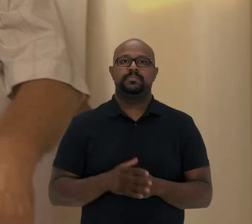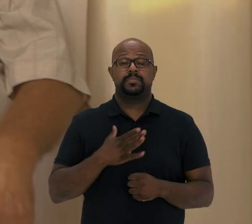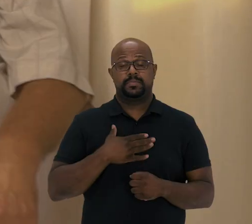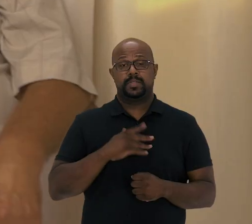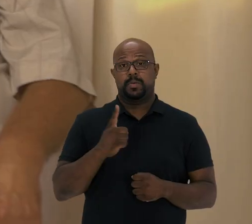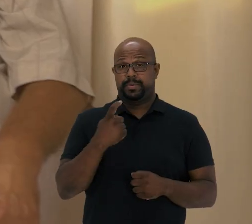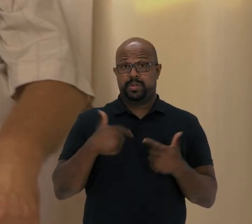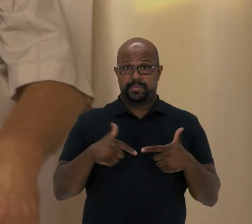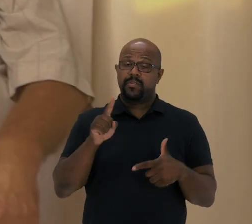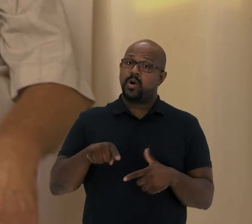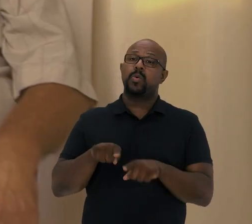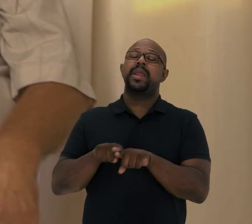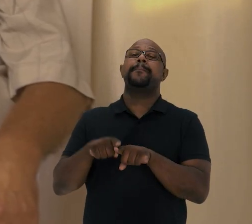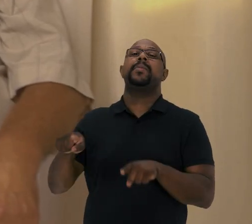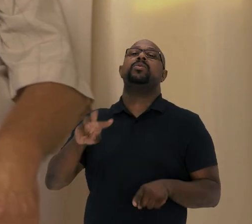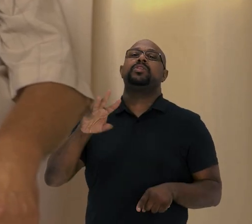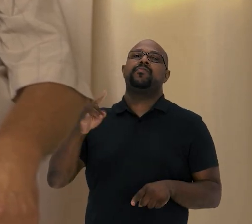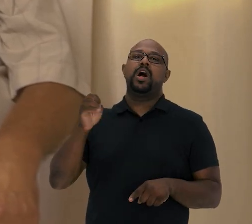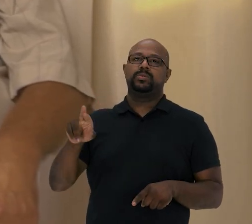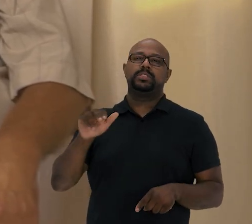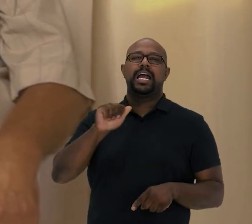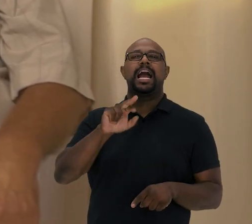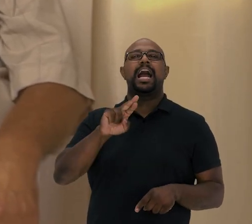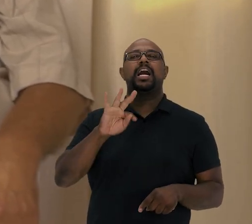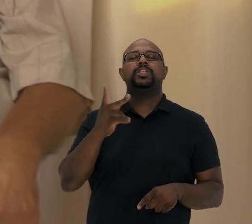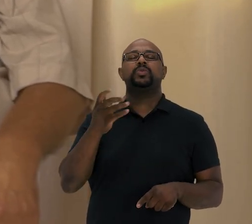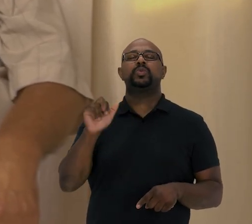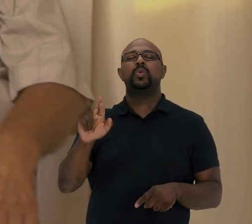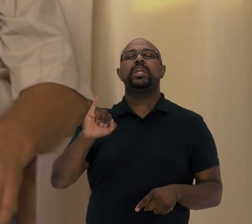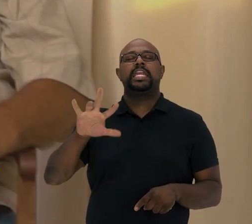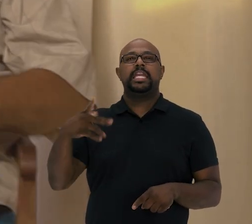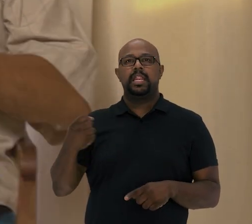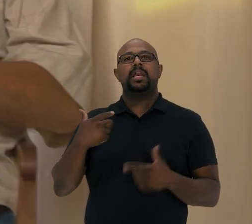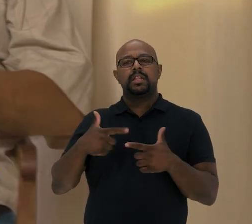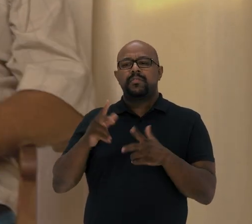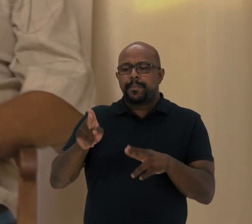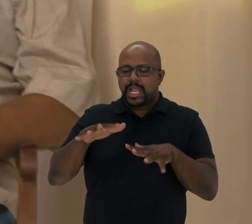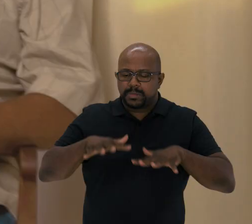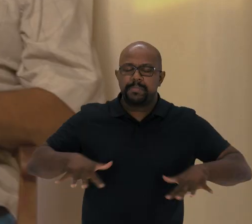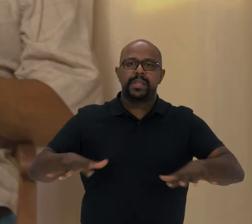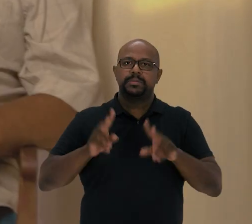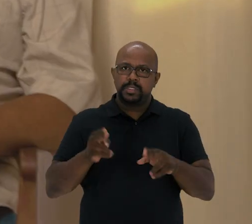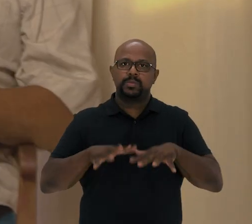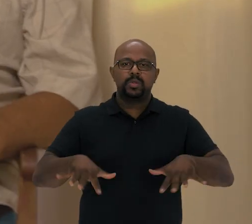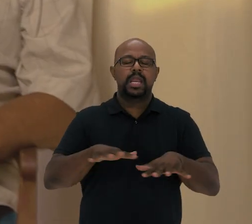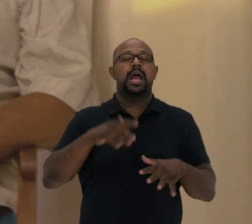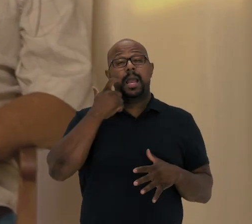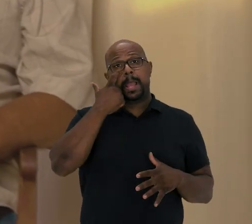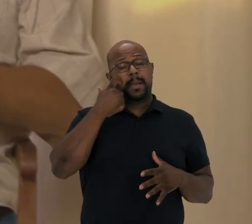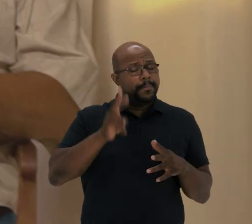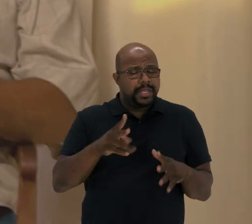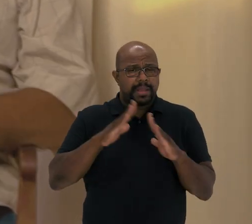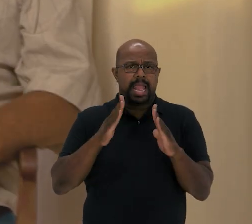O meu primeiro emprego foi com o irmão do seu Walter, o seu Arthur Ilha, que funcionava tudo no mesmo ambiente, no mesmo local, no mesmo